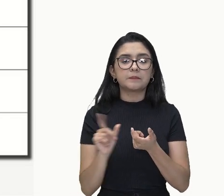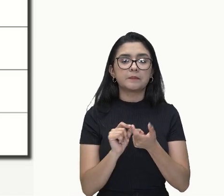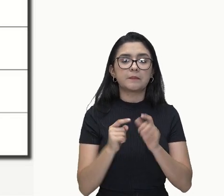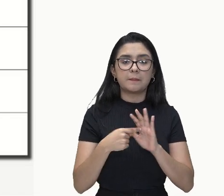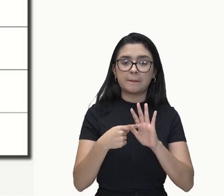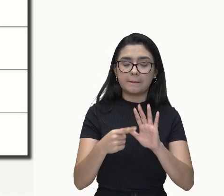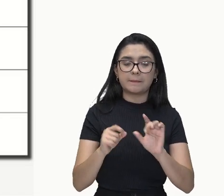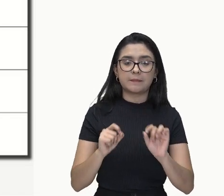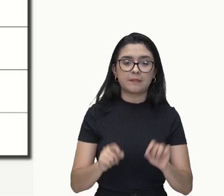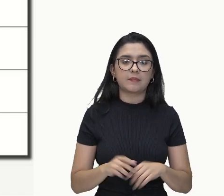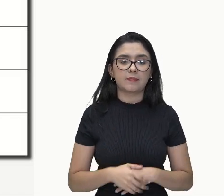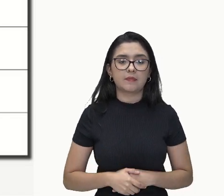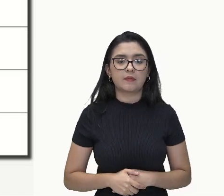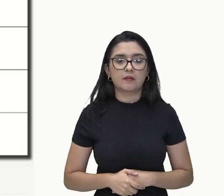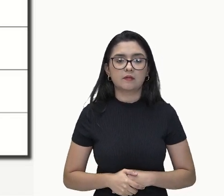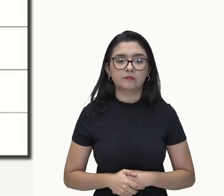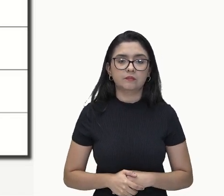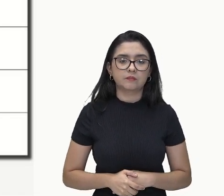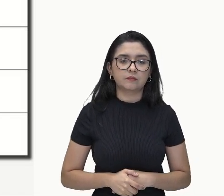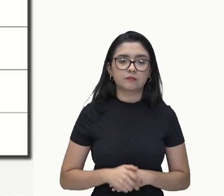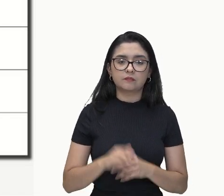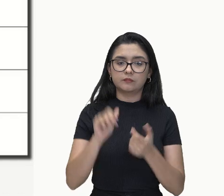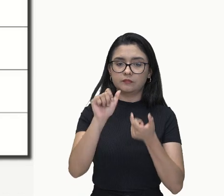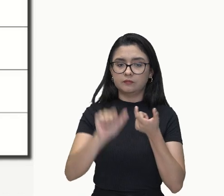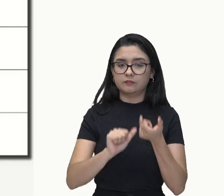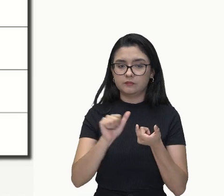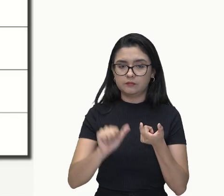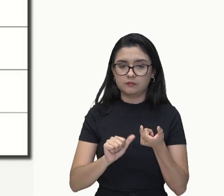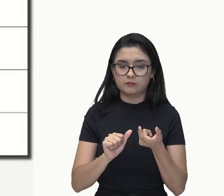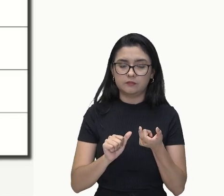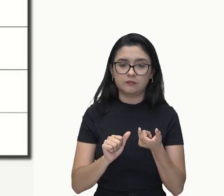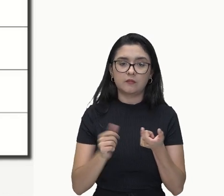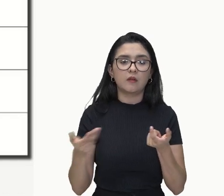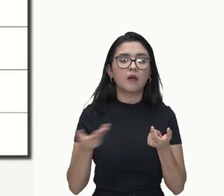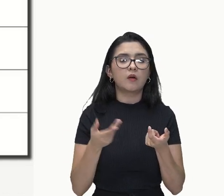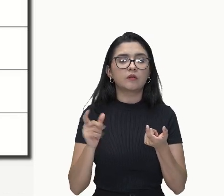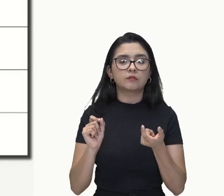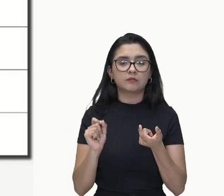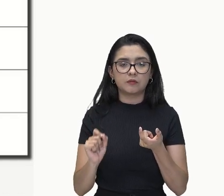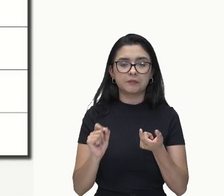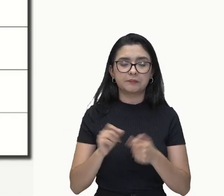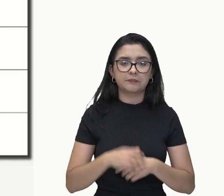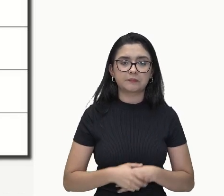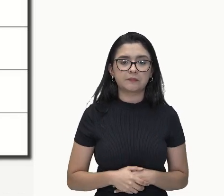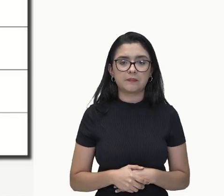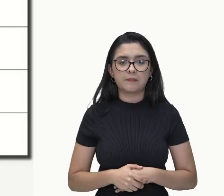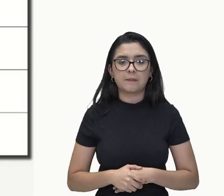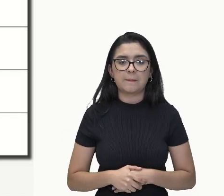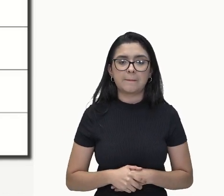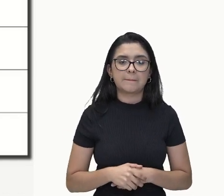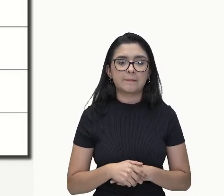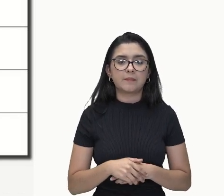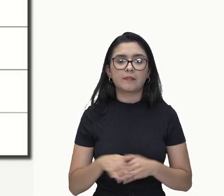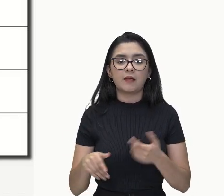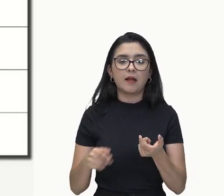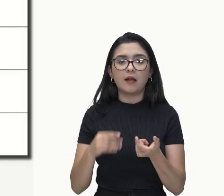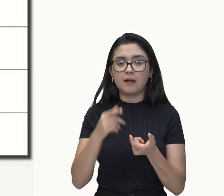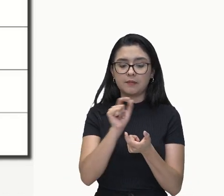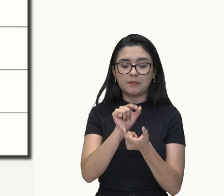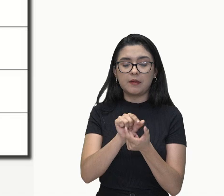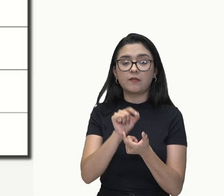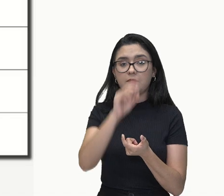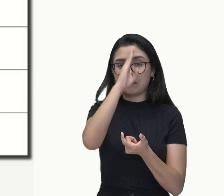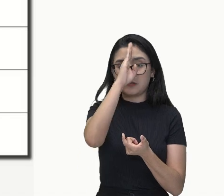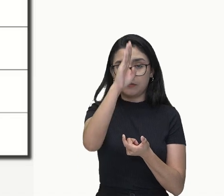se eu já sei a desinência, ok? Eu vou juntar essa desinência à raiz verbal.